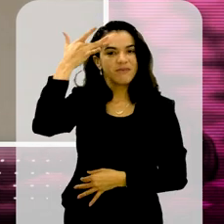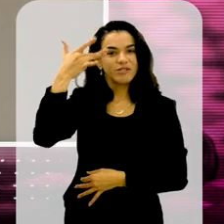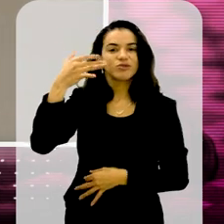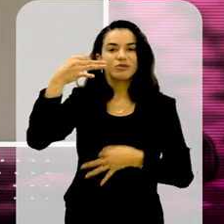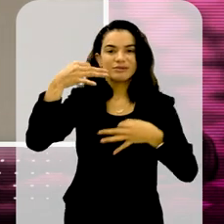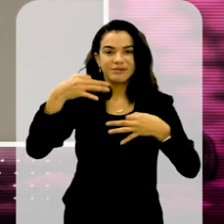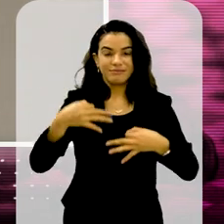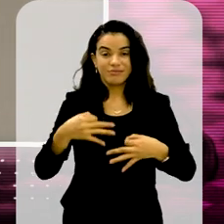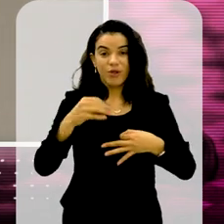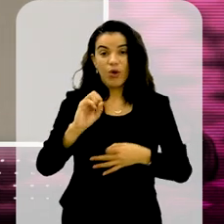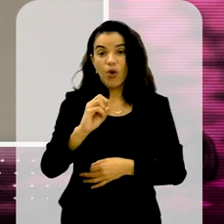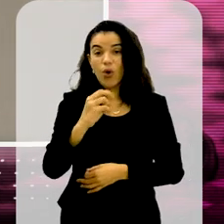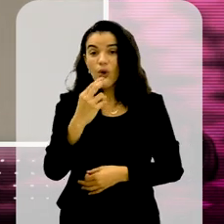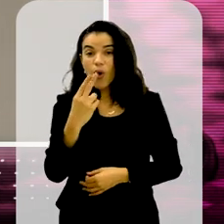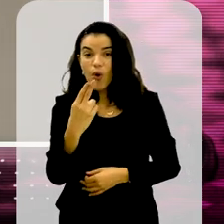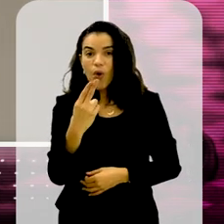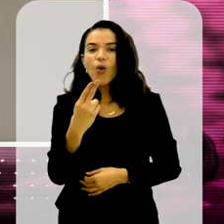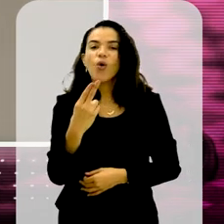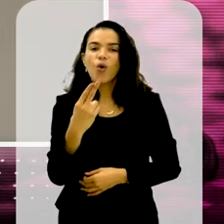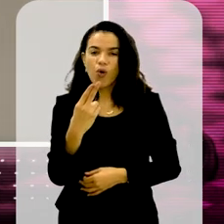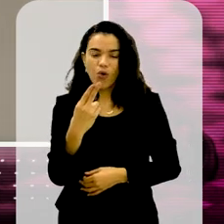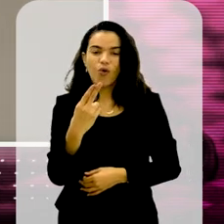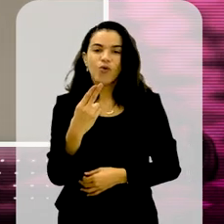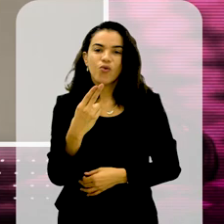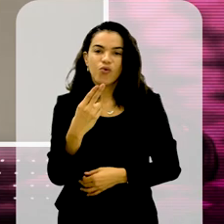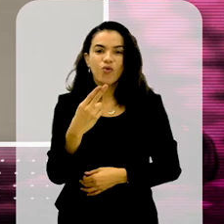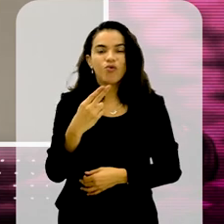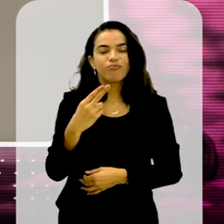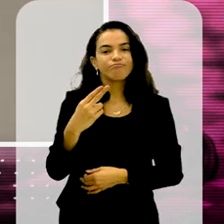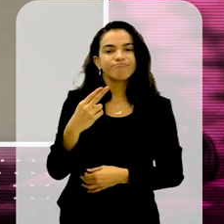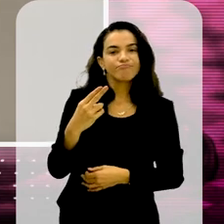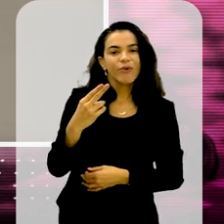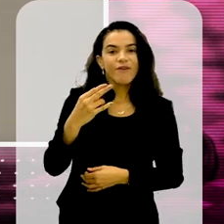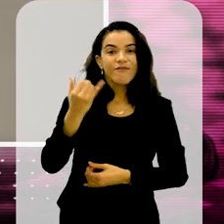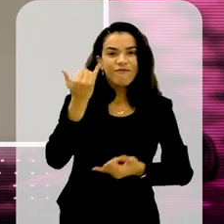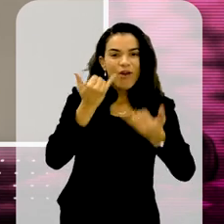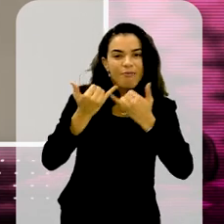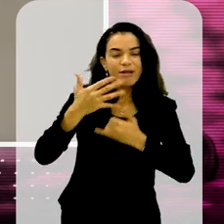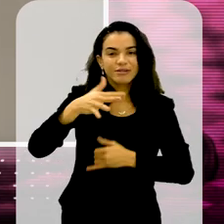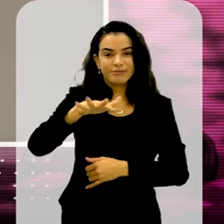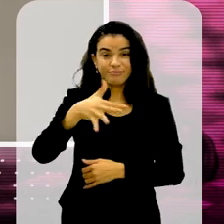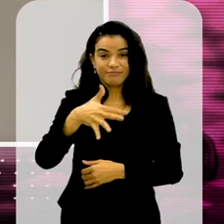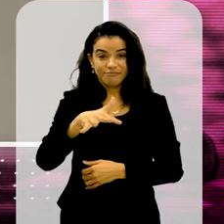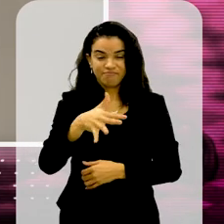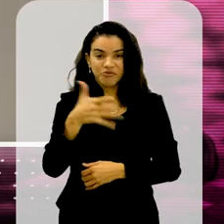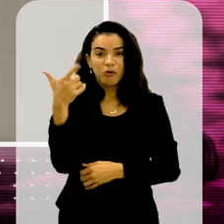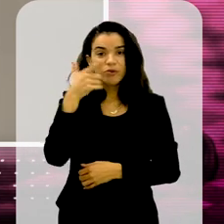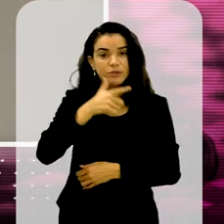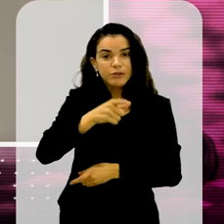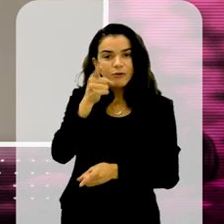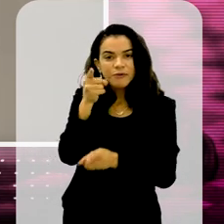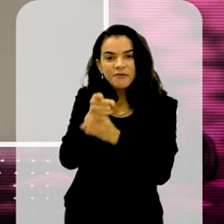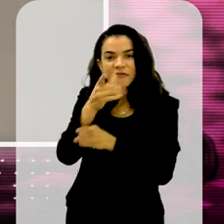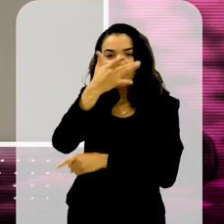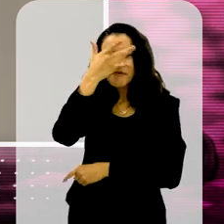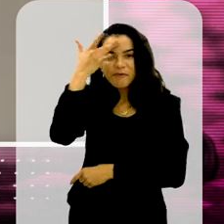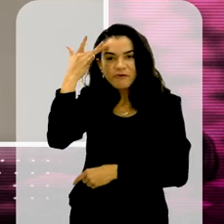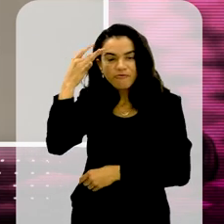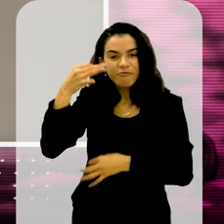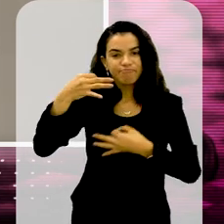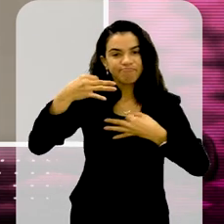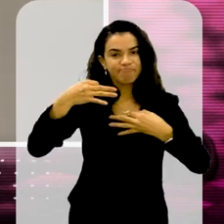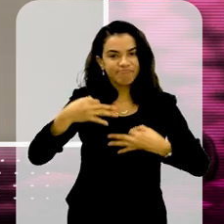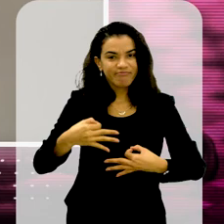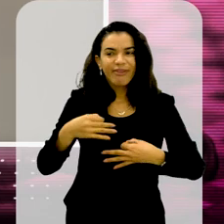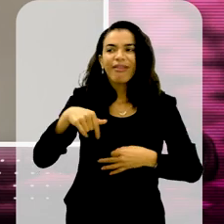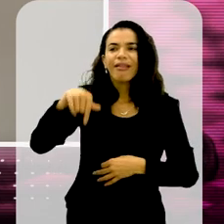pessoa identificada ou chegar muito próximo desse momento, né? Aí, feita essa identificação, aí